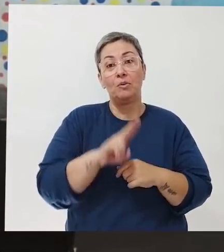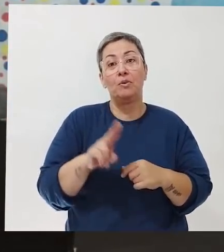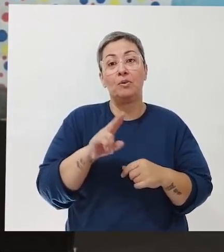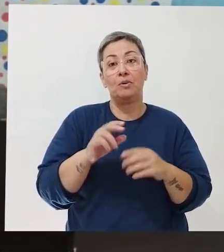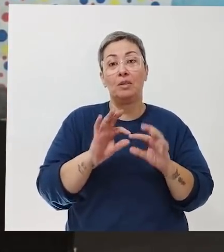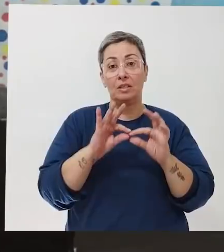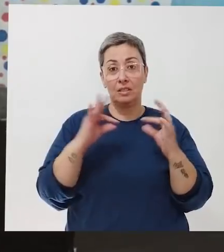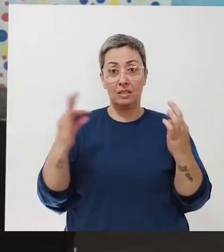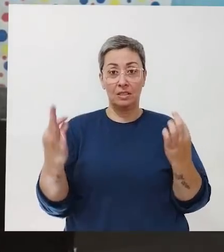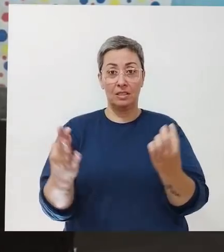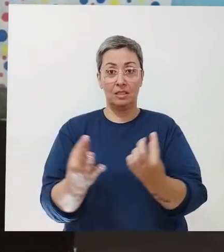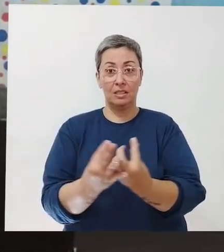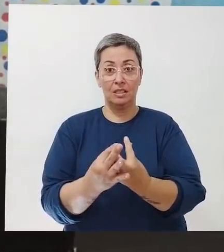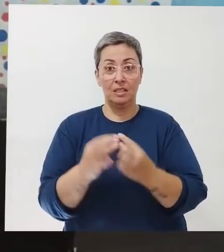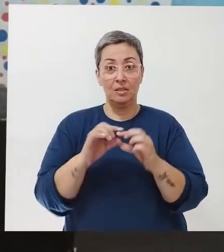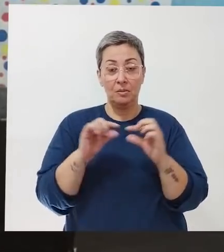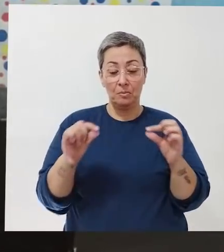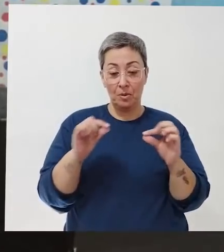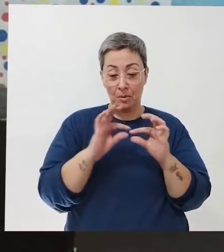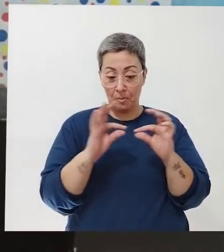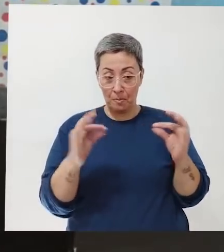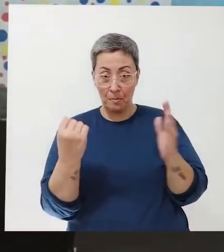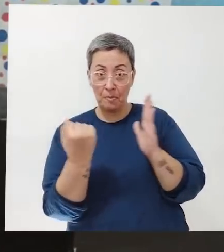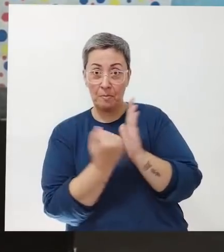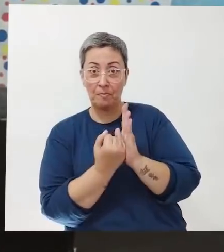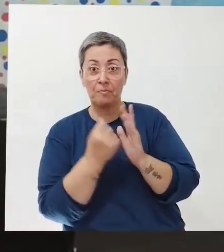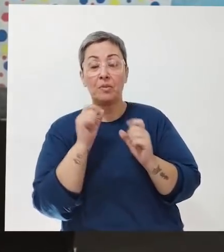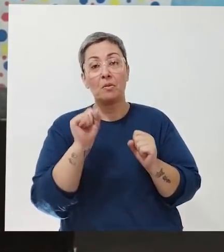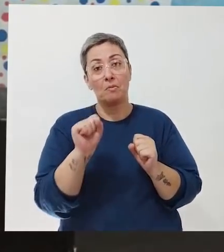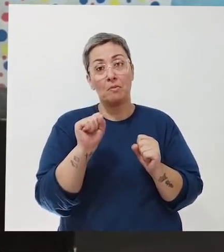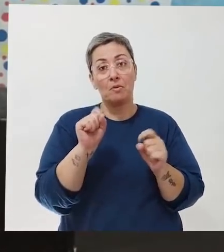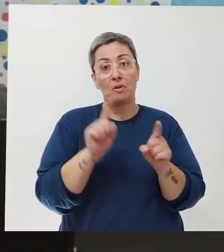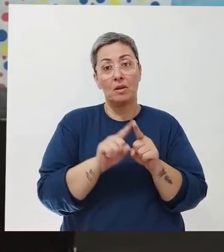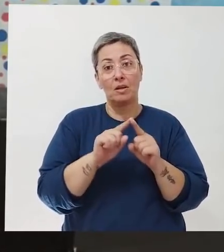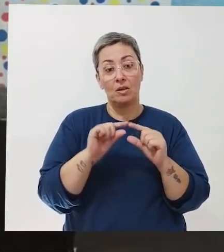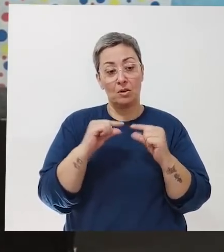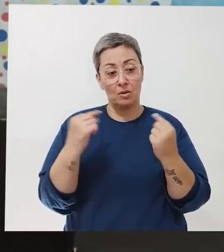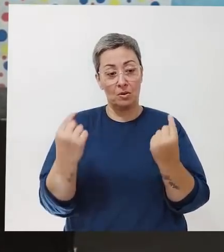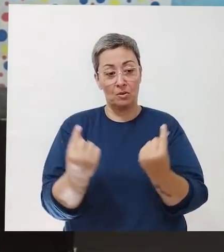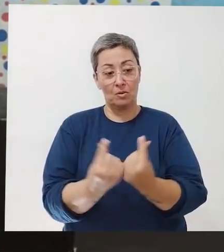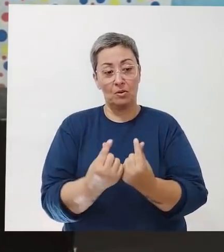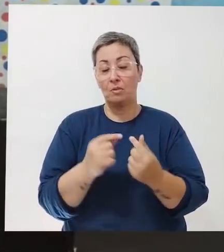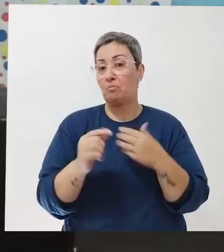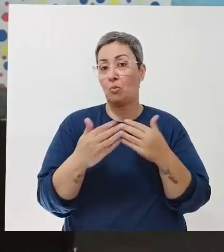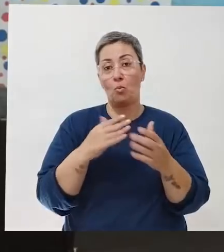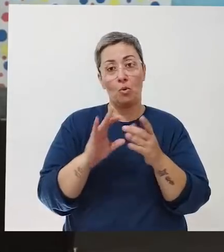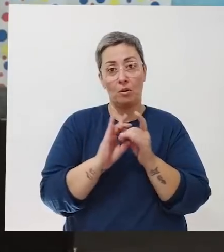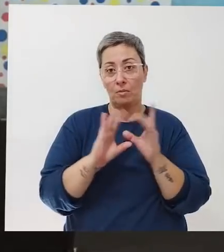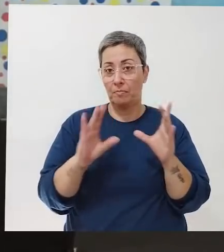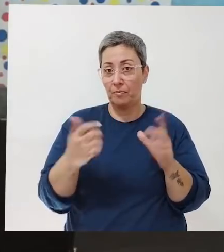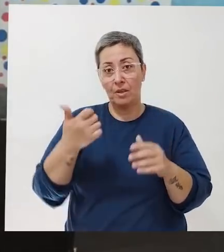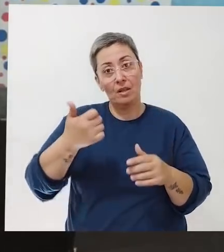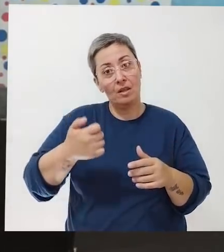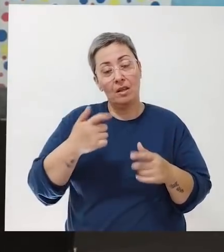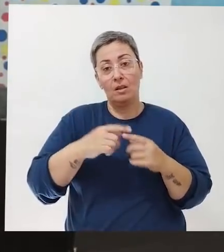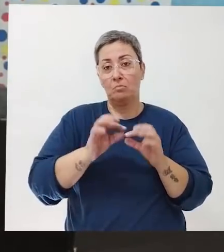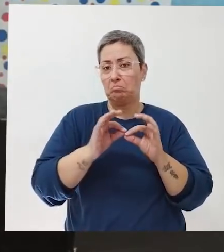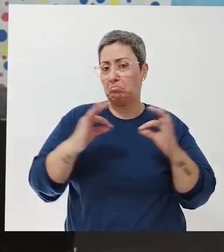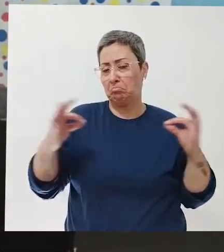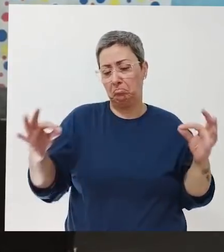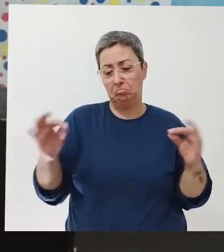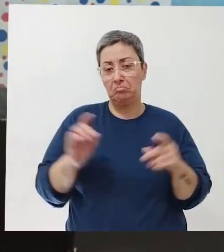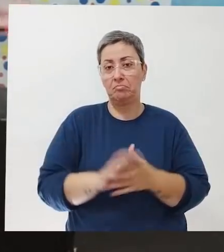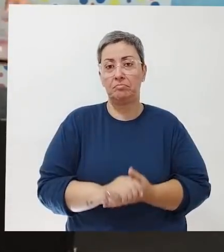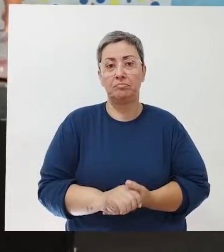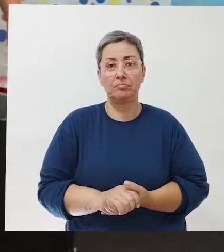utilizei fita de cetim para marcação e vocês podem demarcar como quiserem, com caneta,